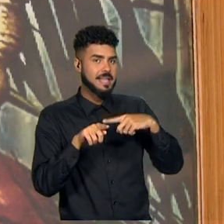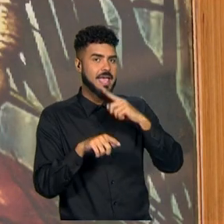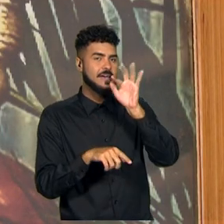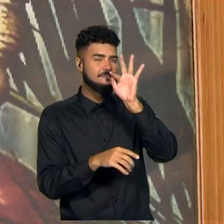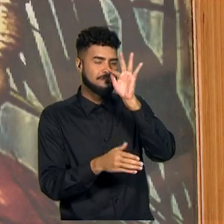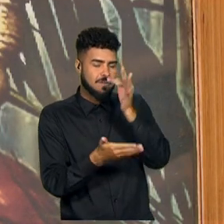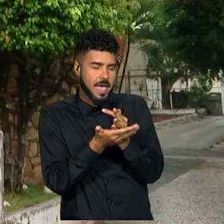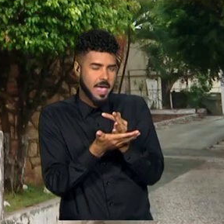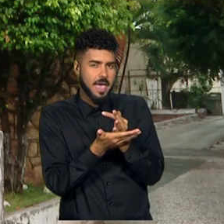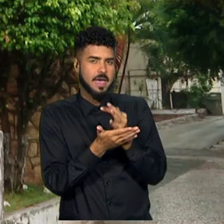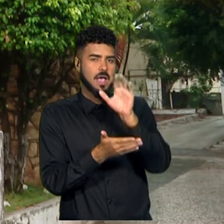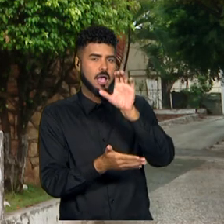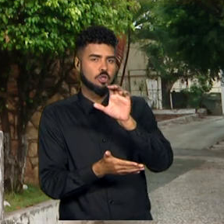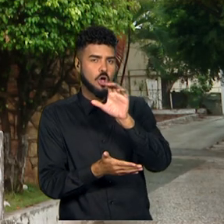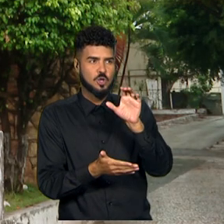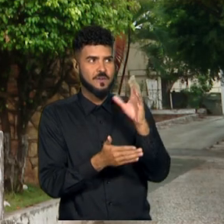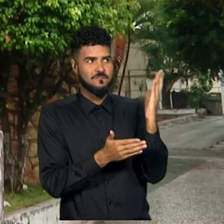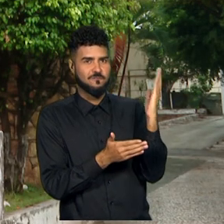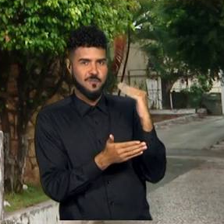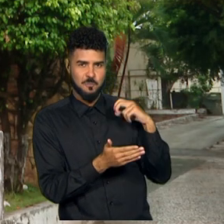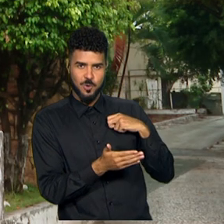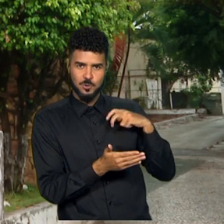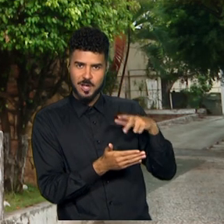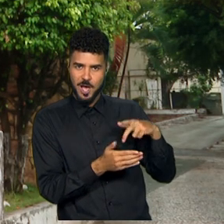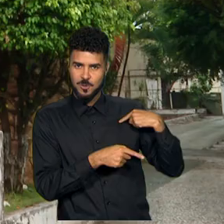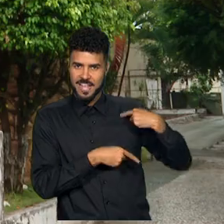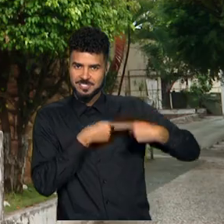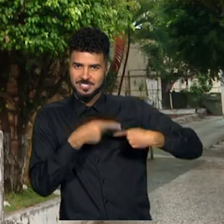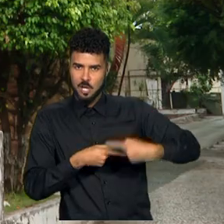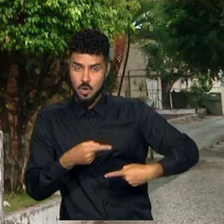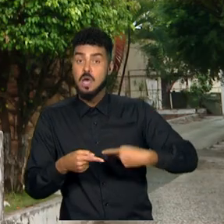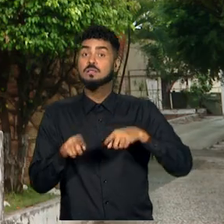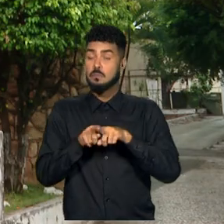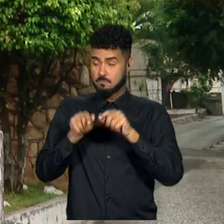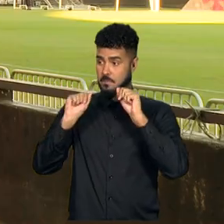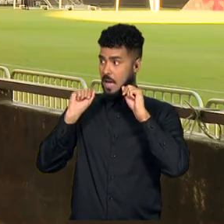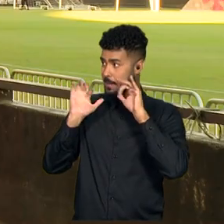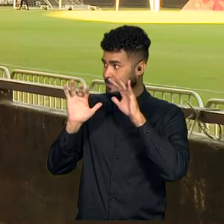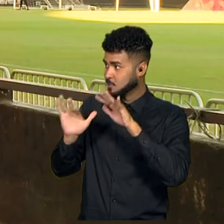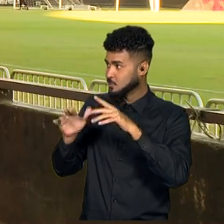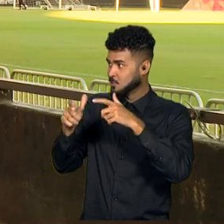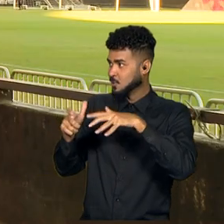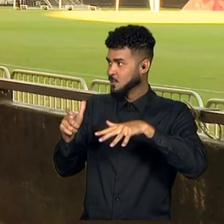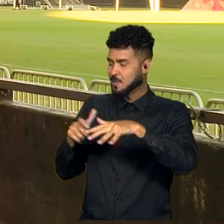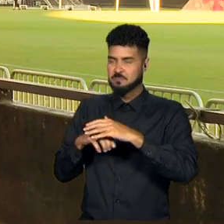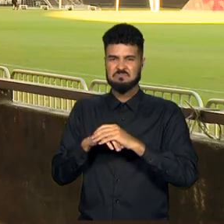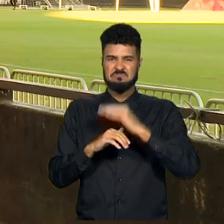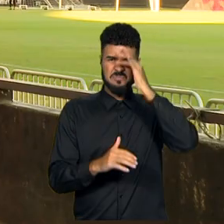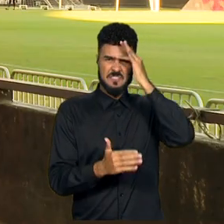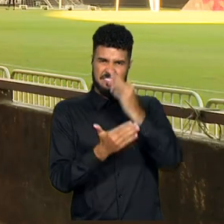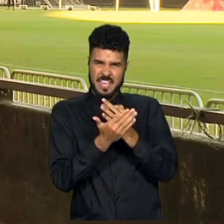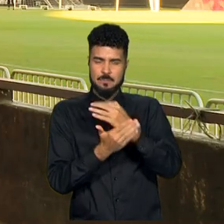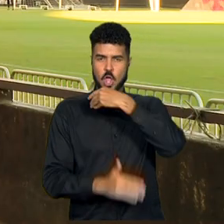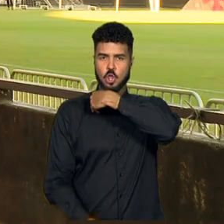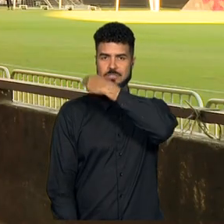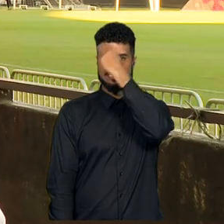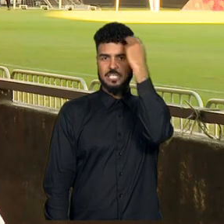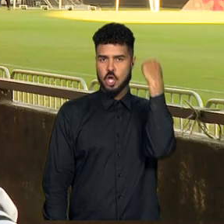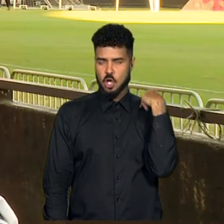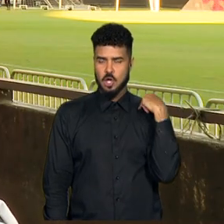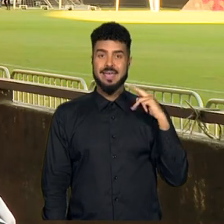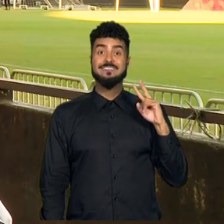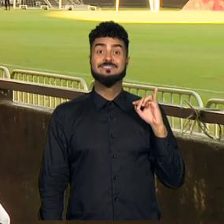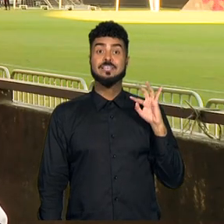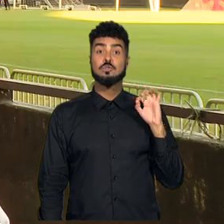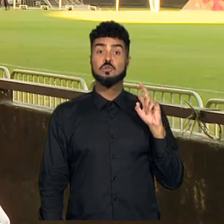tradição portuguesa, também se faz presente para abençoar o lugar. A fé Nossa Senhora das Vitórias, ela é